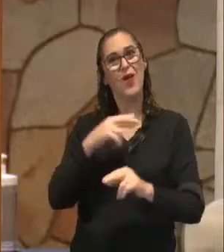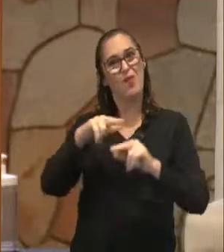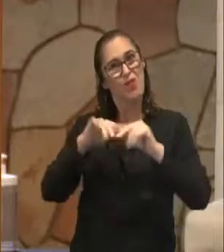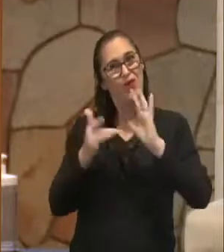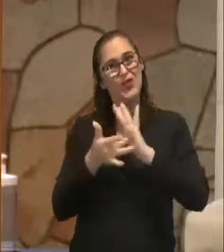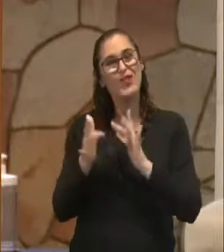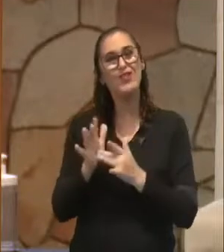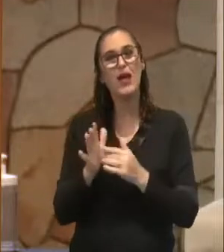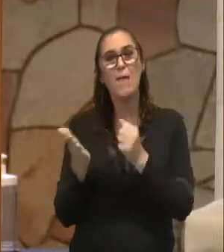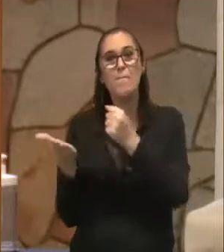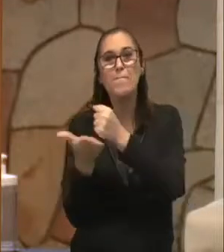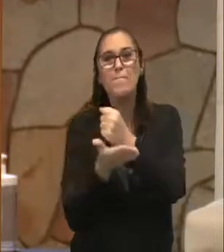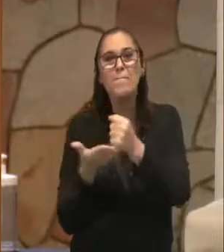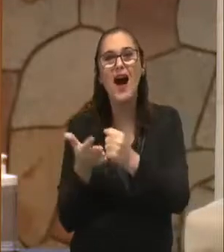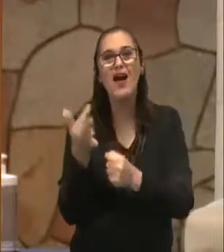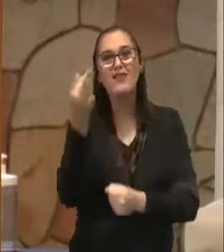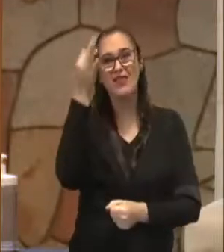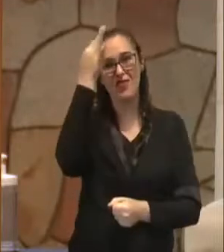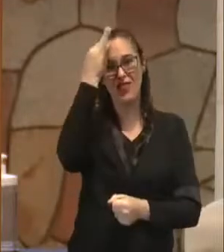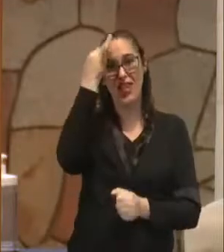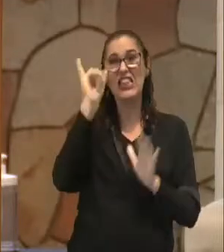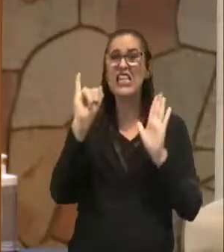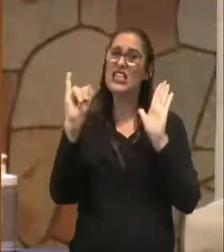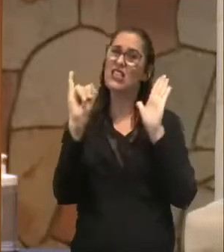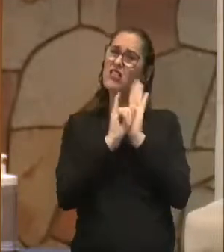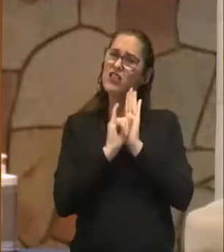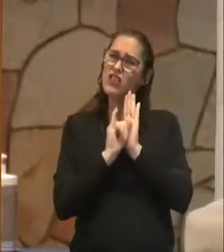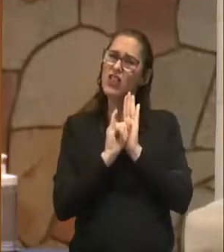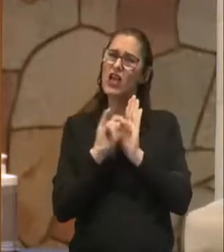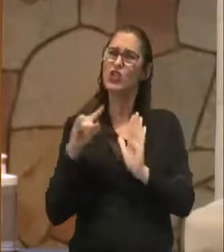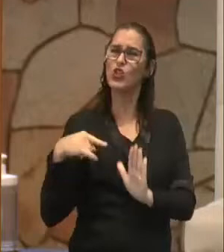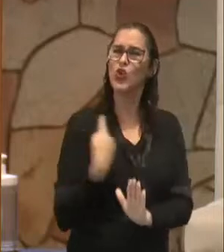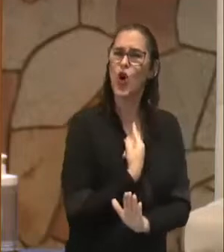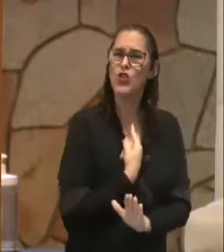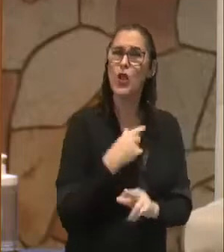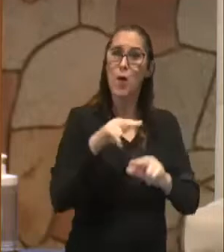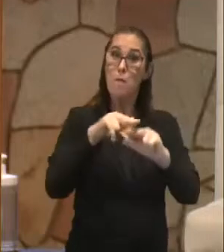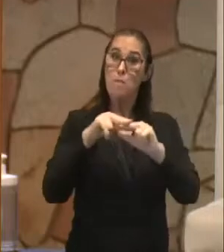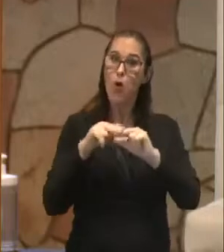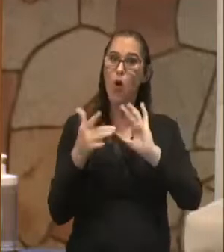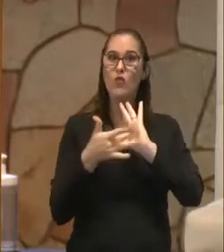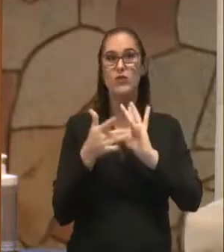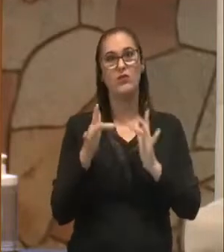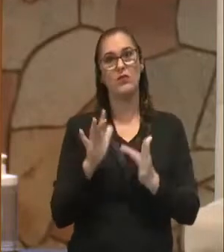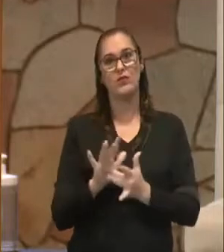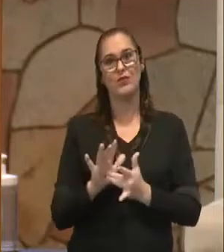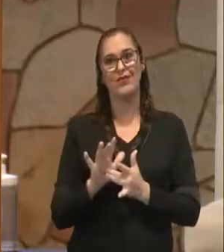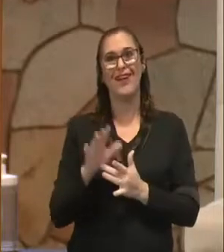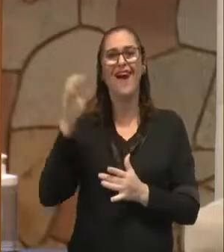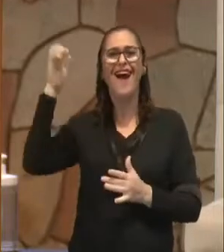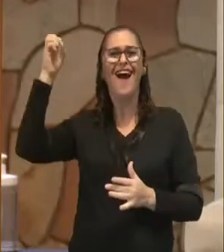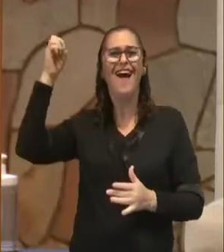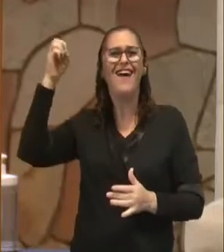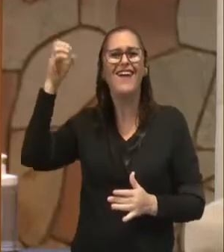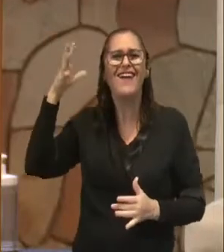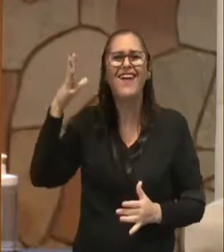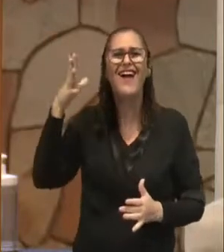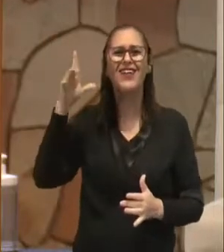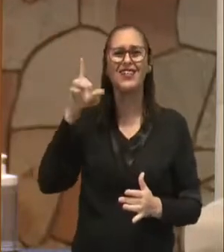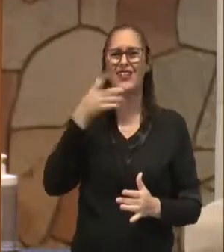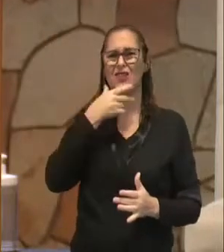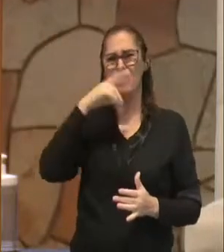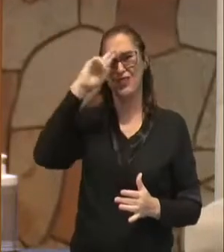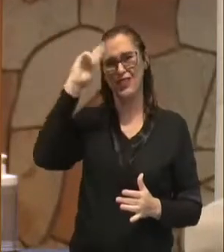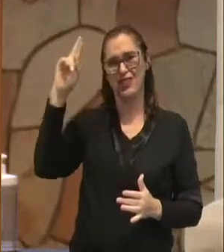da nossa fé e da nossa identidade em Jesus. É a graça do Senhor. Deus